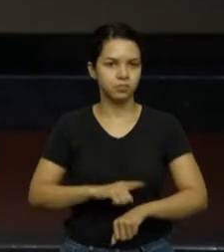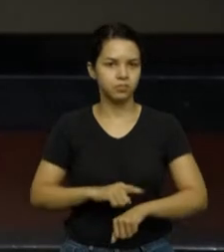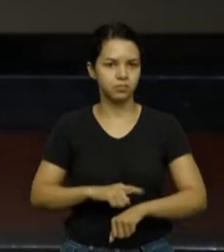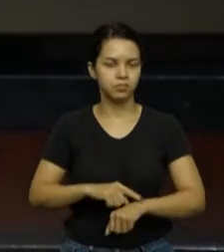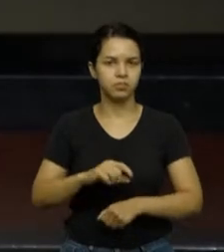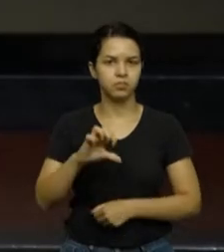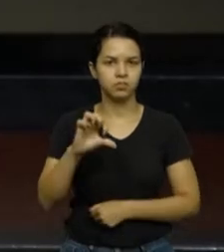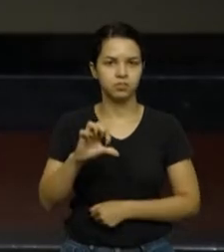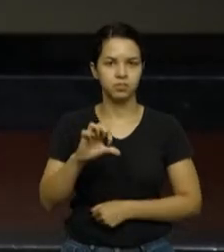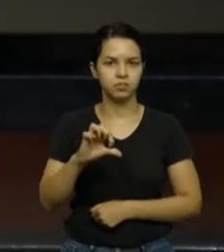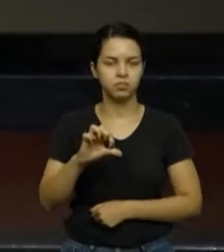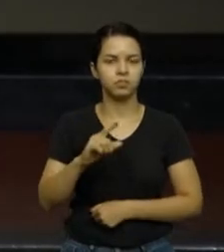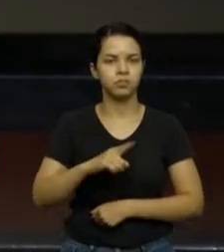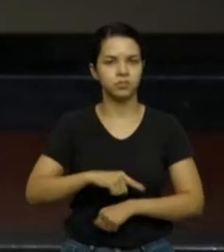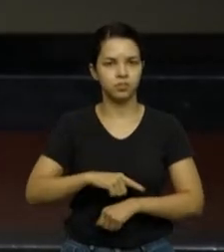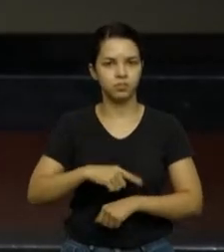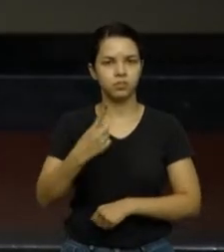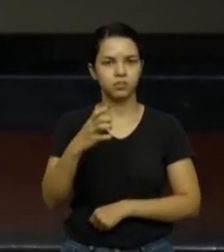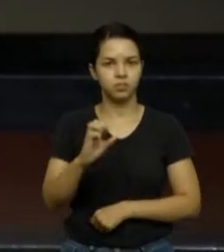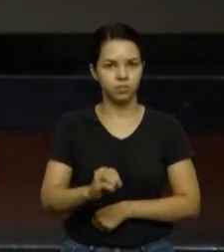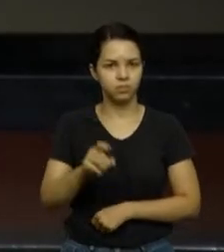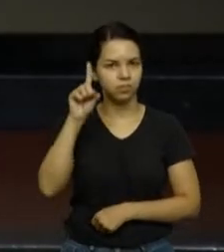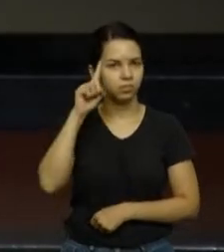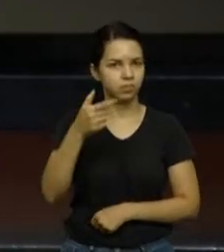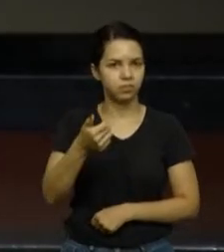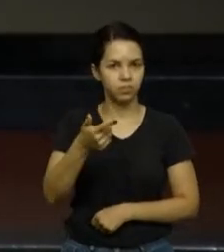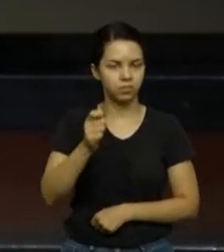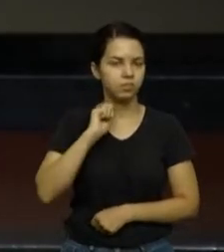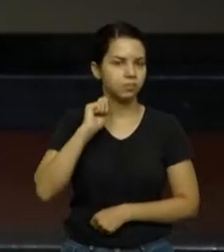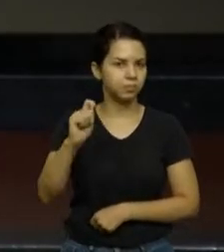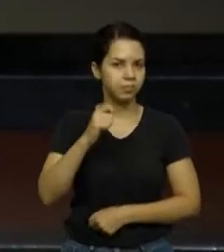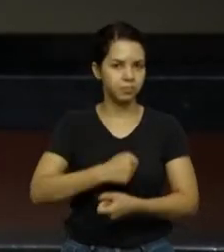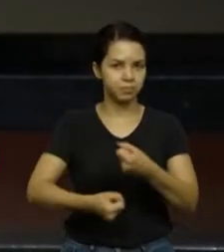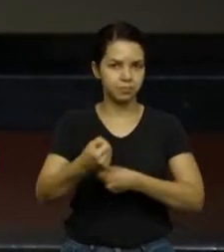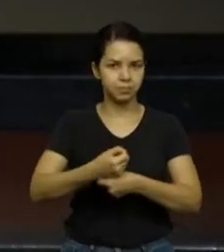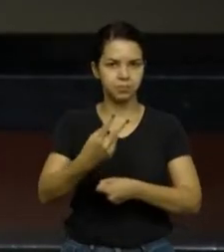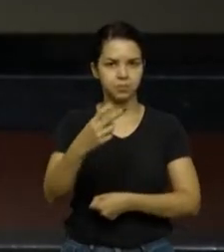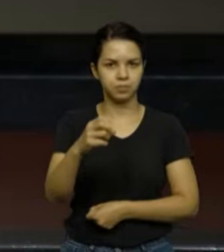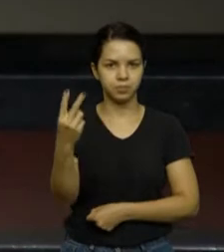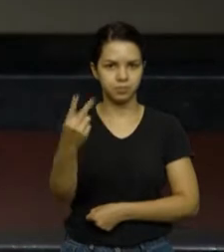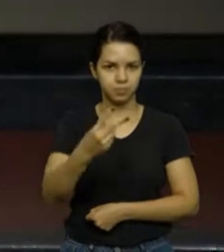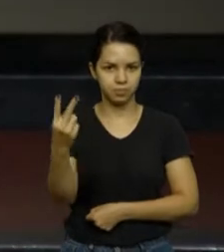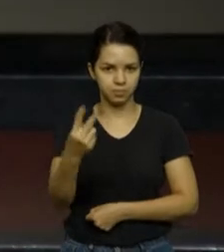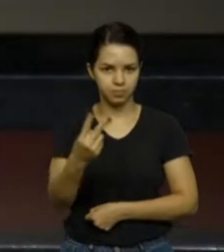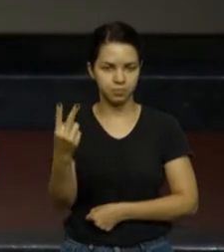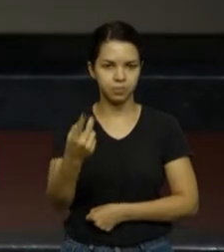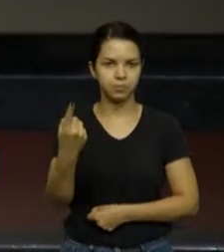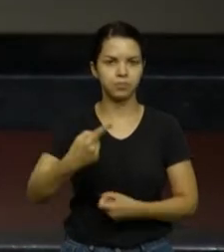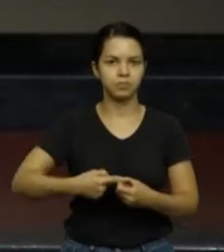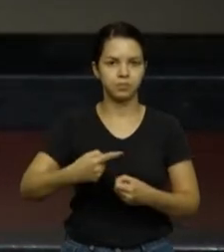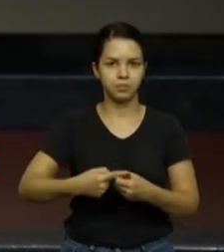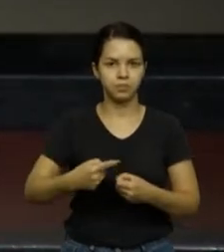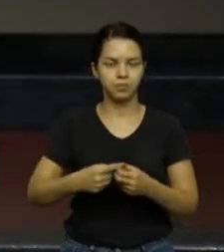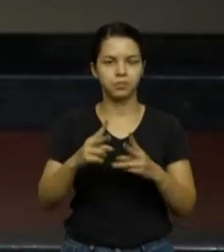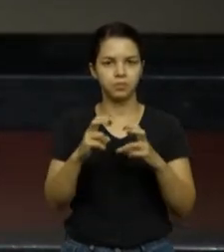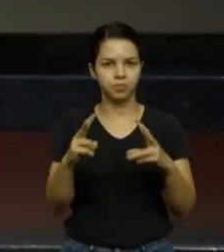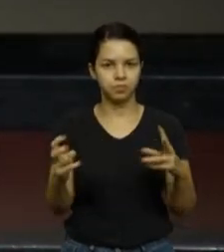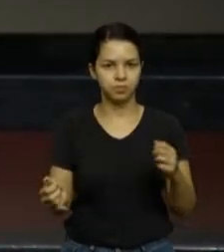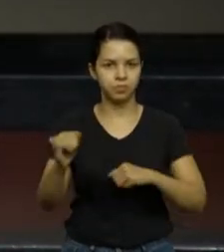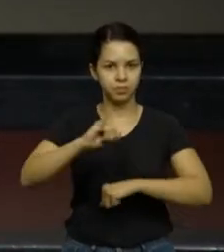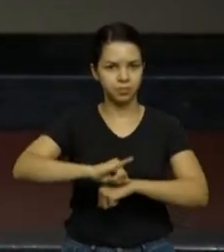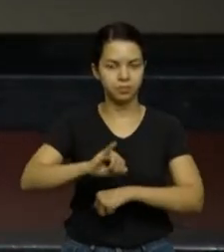Às 10 horas do dia 12 de abril do ano 2022, nessa cidade, em Florianópolis, capital do estado de Santa